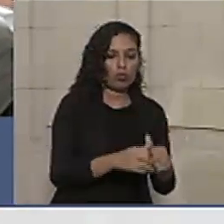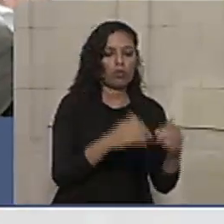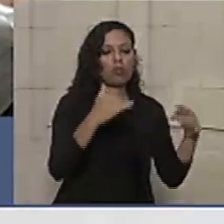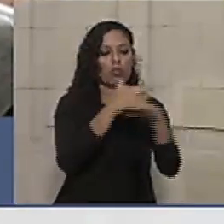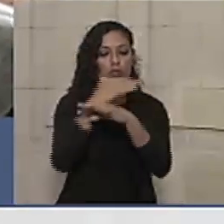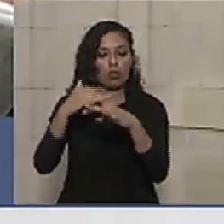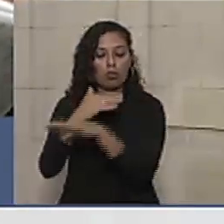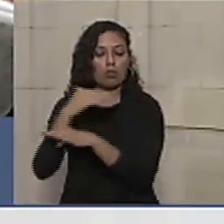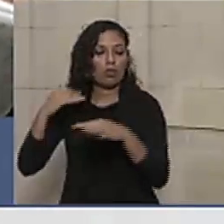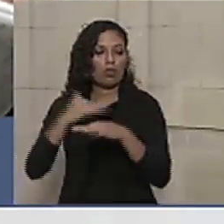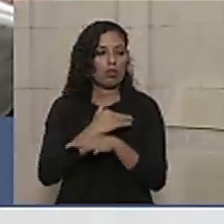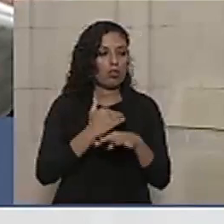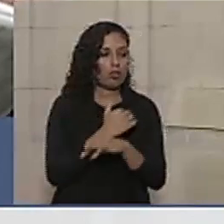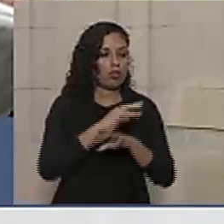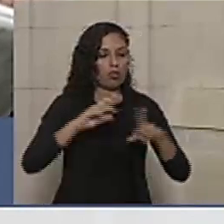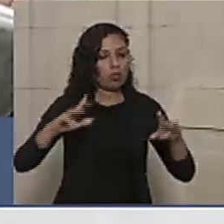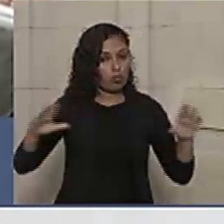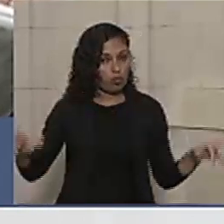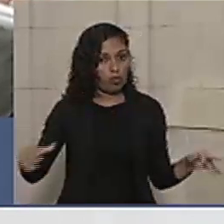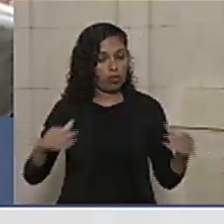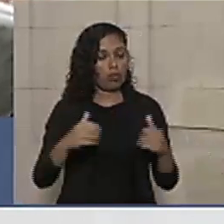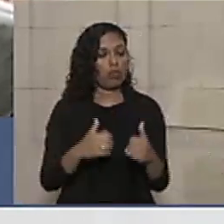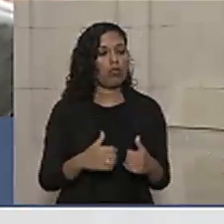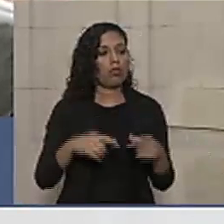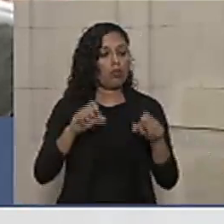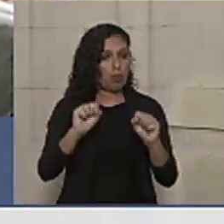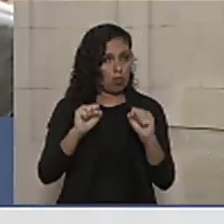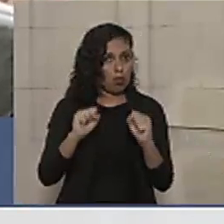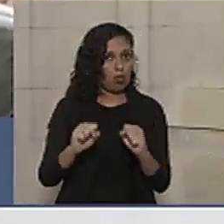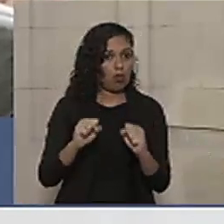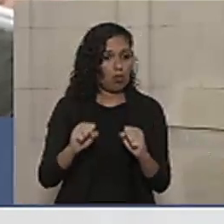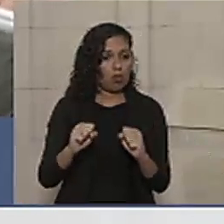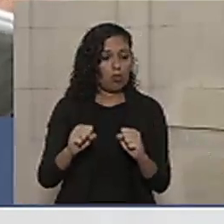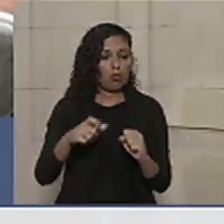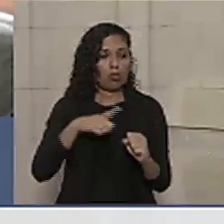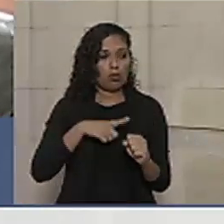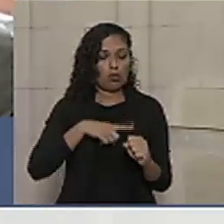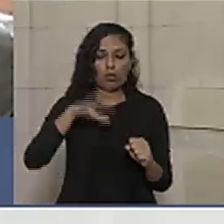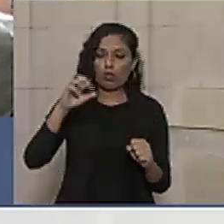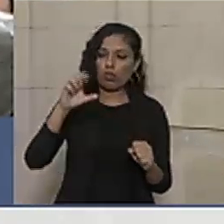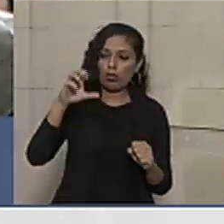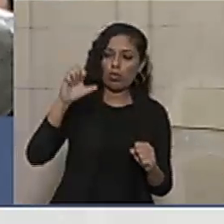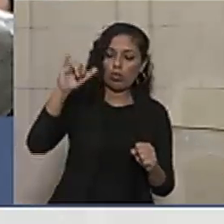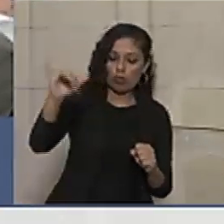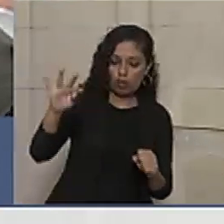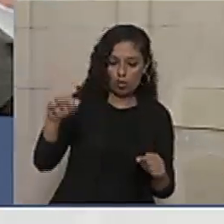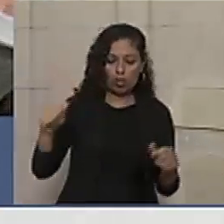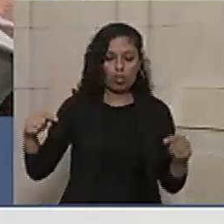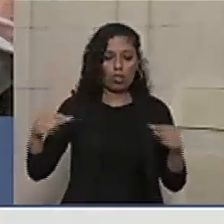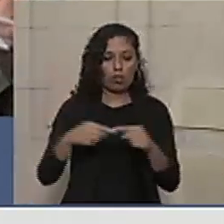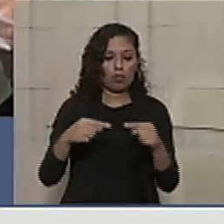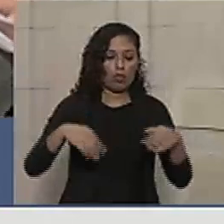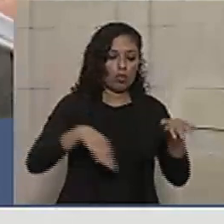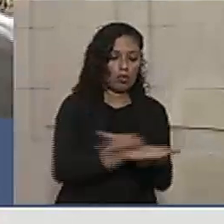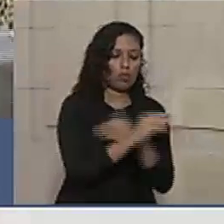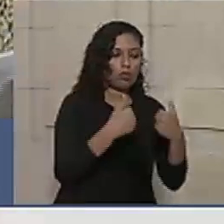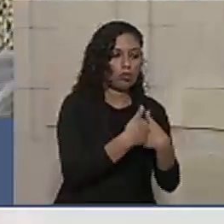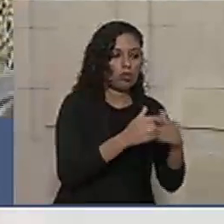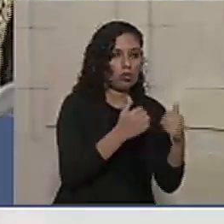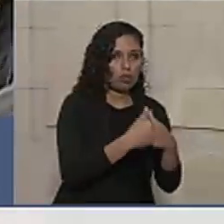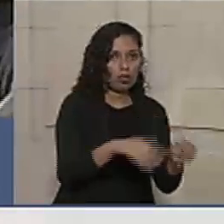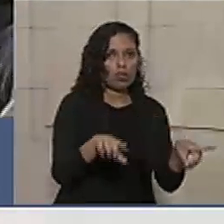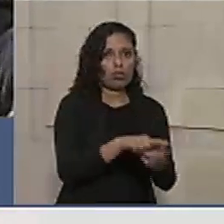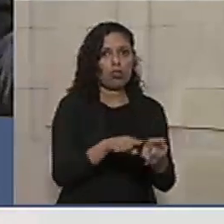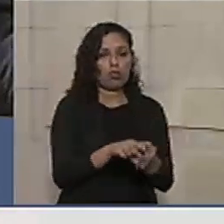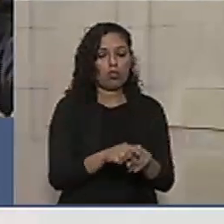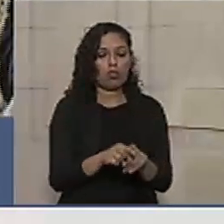de passageiros na região metropolitana poderão constituir receita para o Fundo Estadual de Transporte, com vistas à